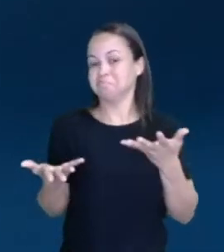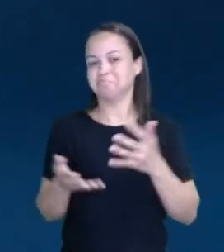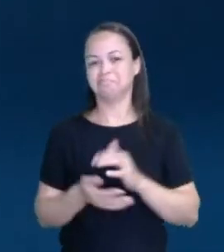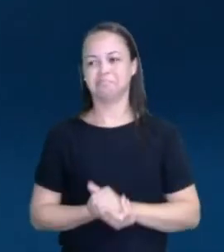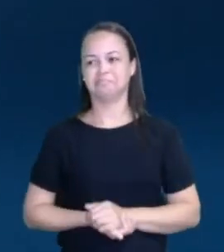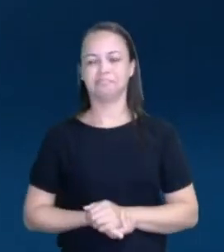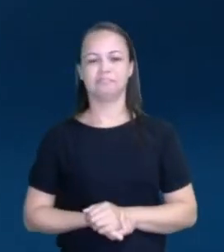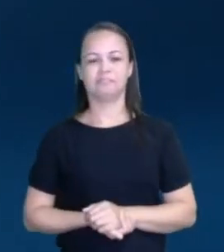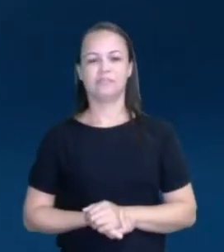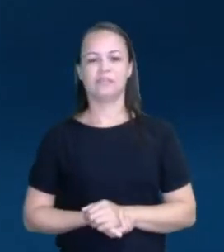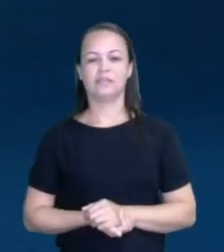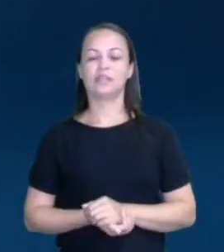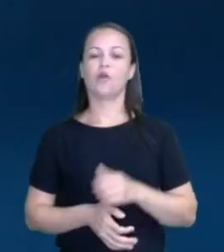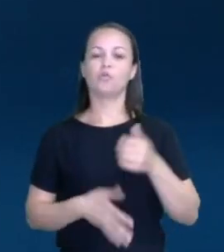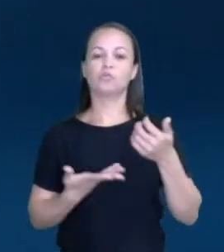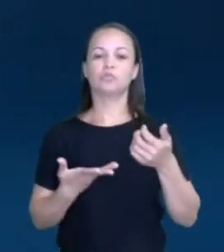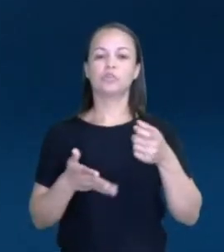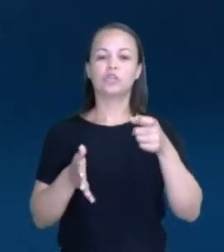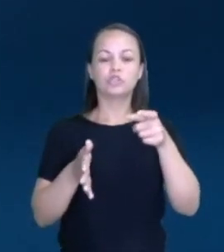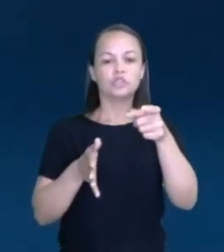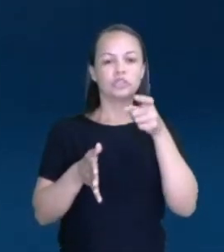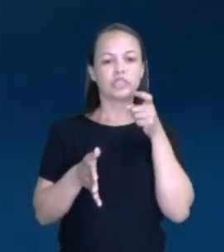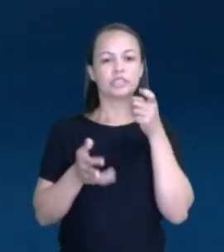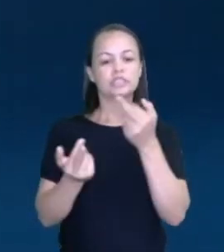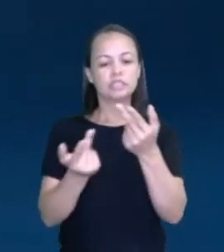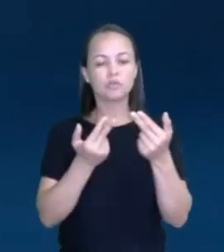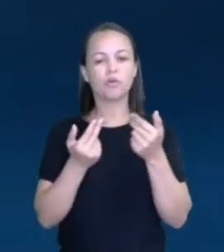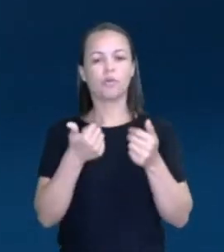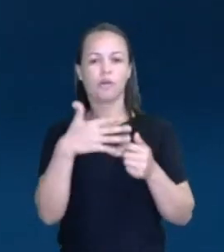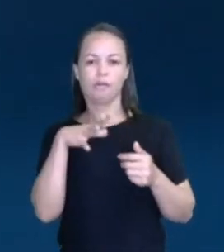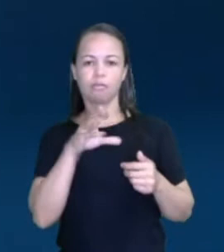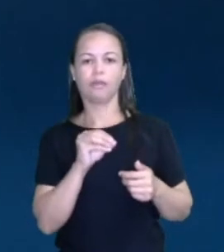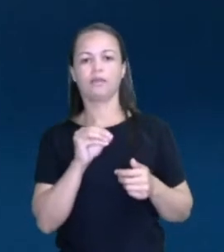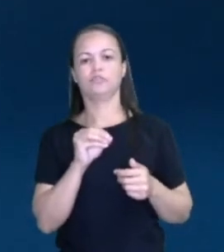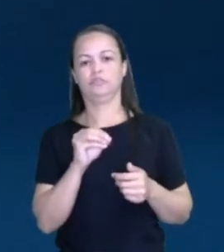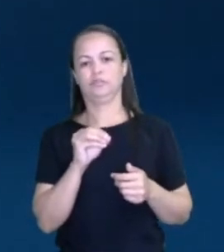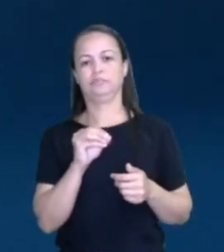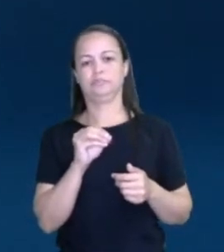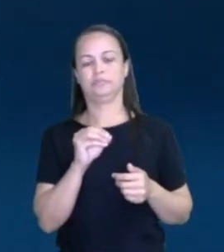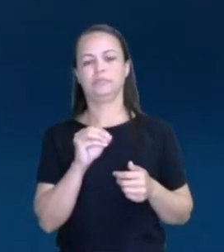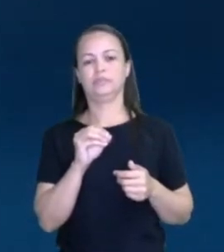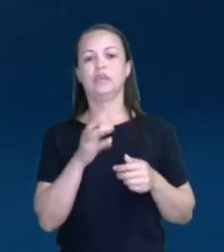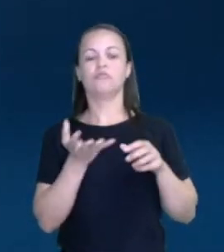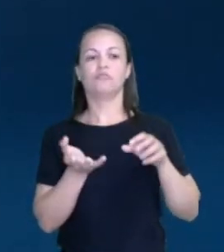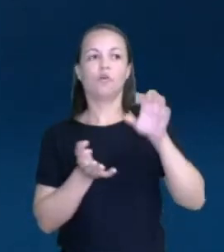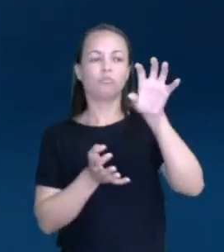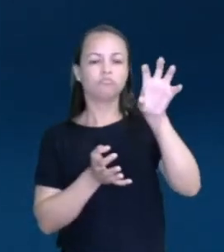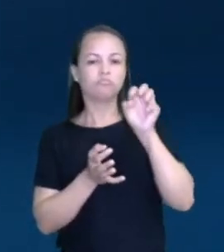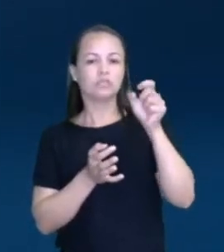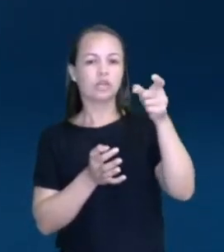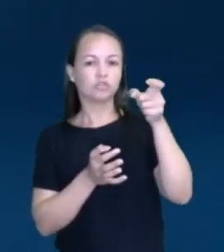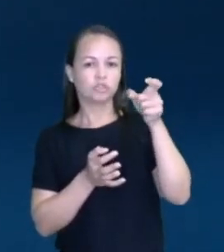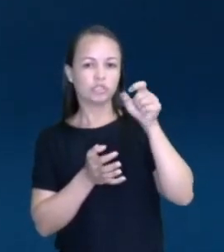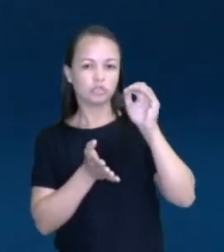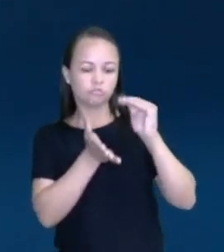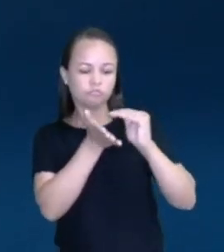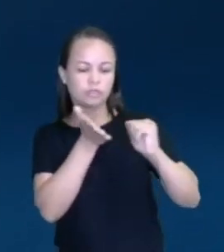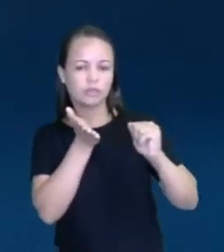Ó, x igual a 10. Por que x igual a 10? Vou tirar o xzinho aqui, ó.